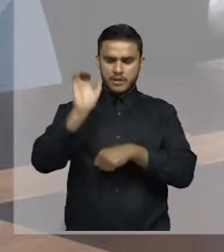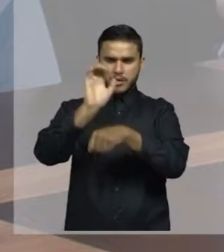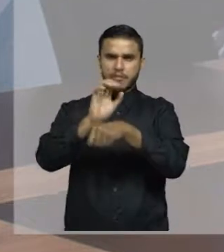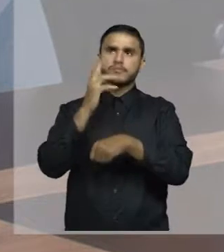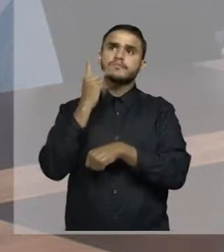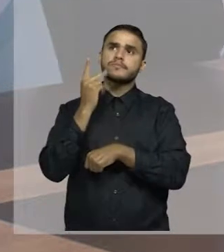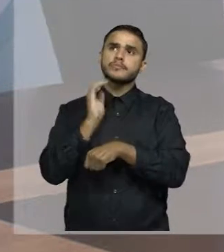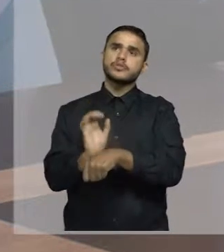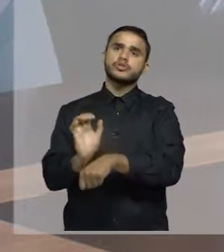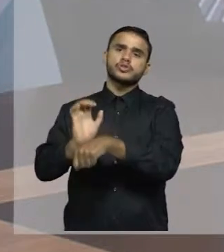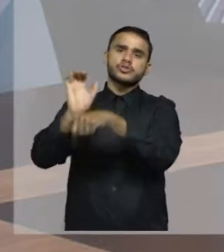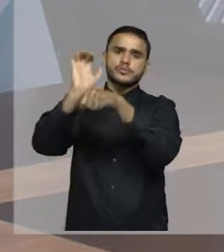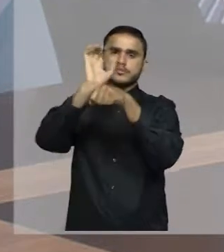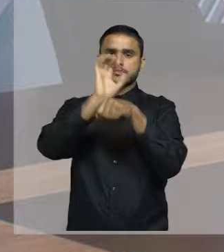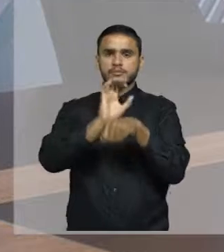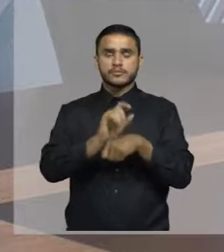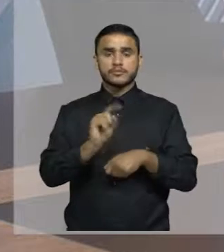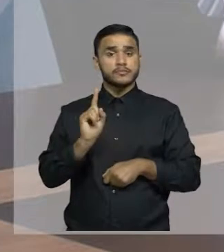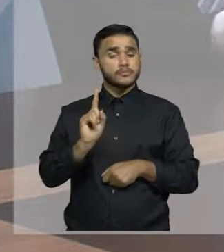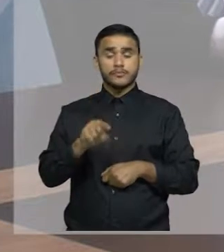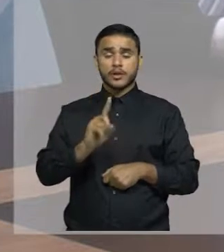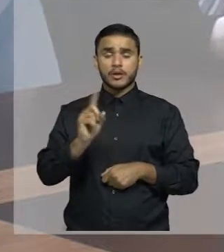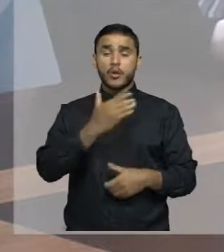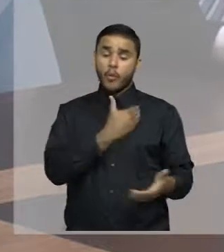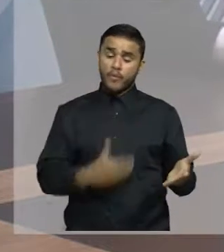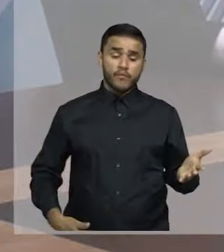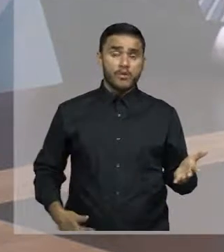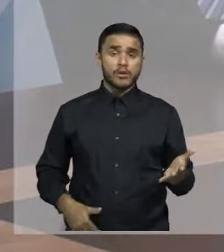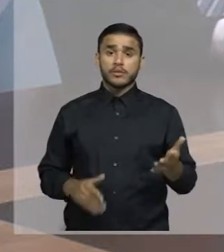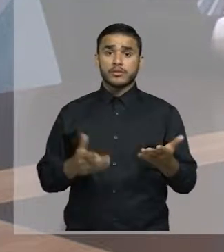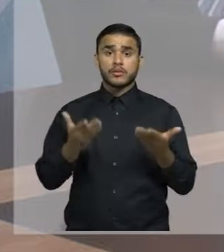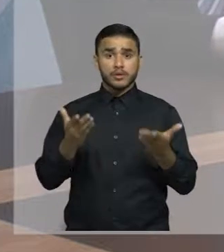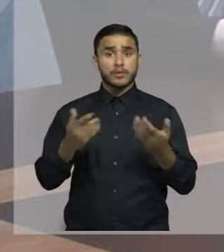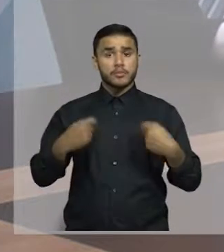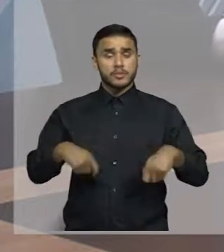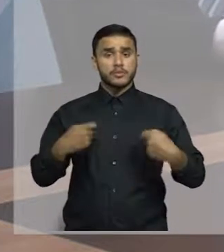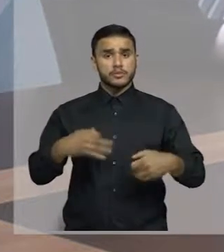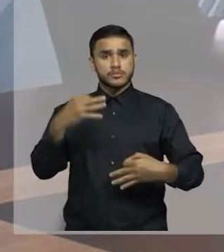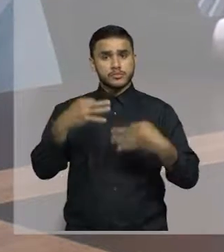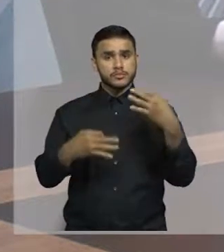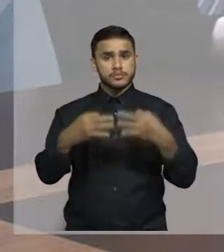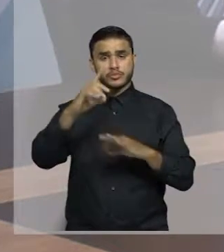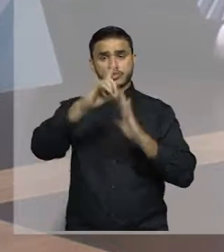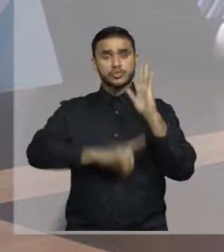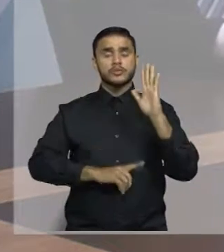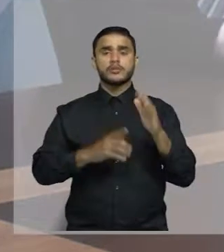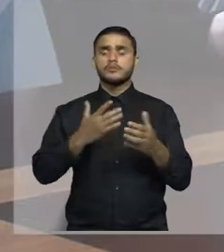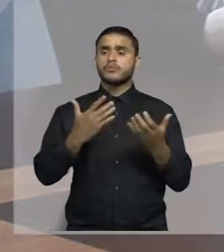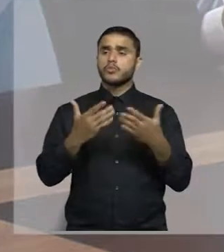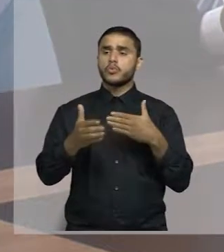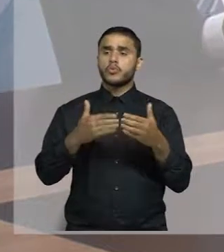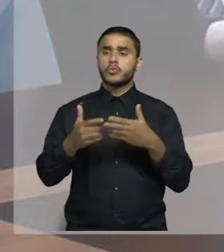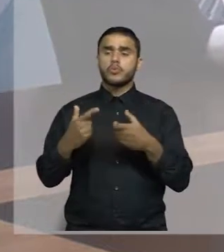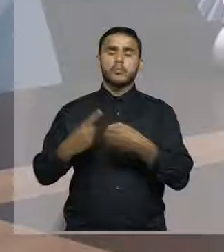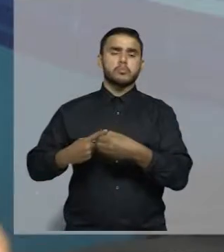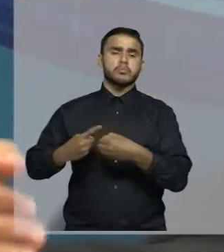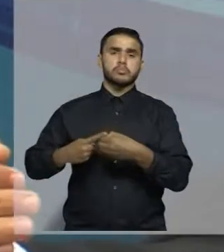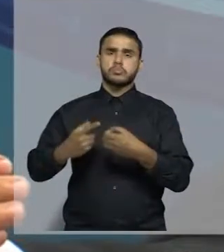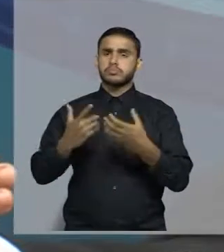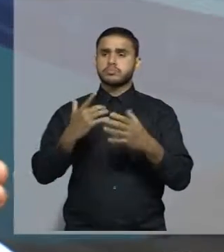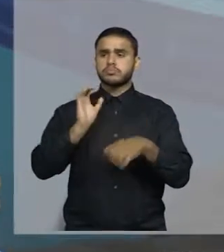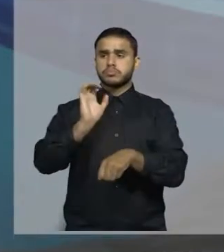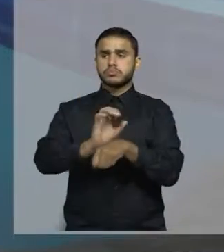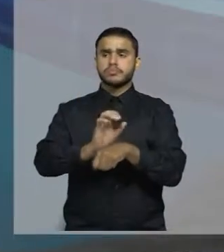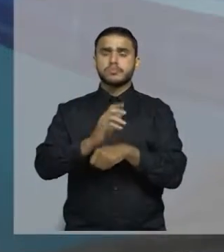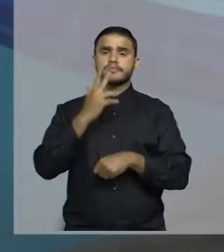do Ceará ou do Rio Grande do Norte, eu estou me referindo a um ente político, que é uma pessoa jurídica de direito público. E aí município é